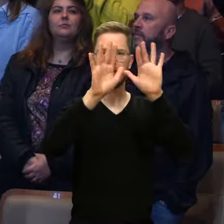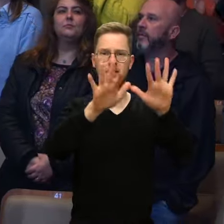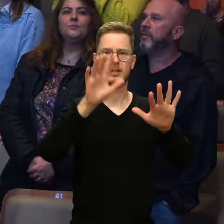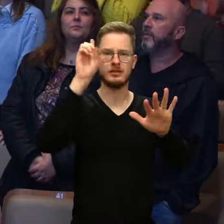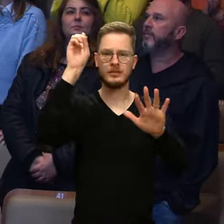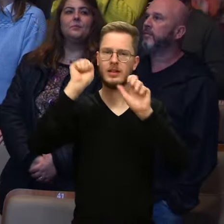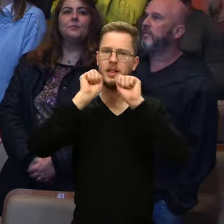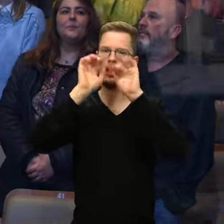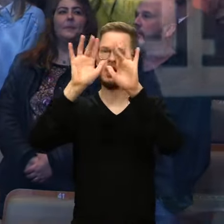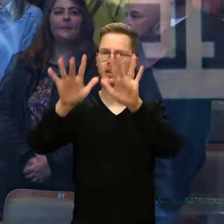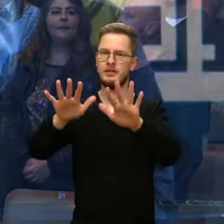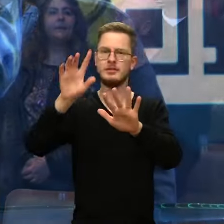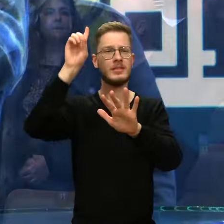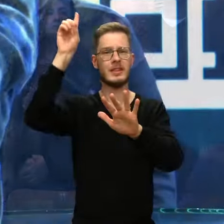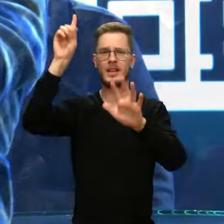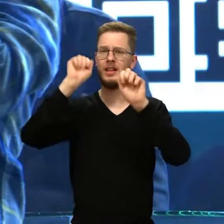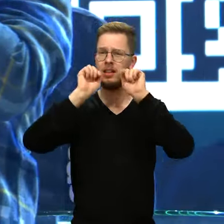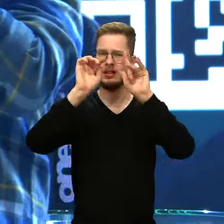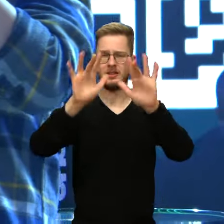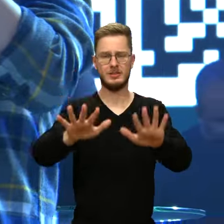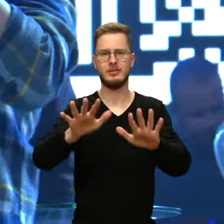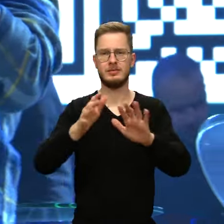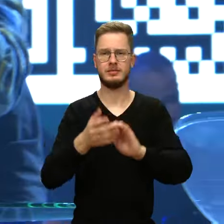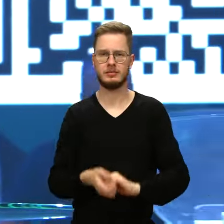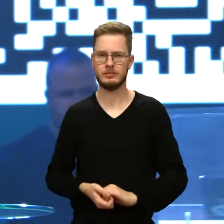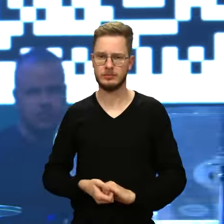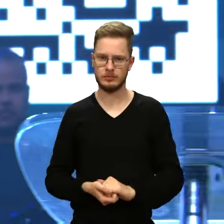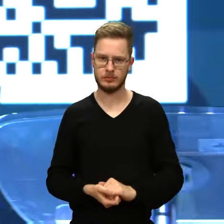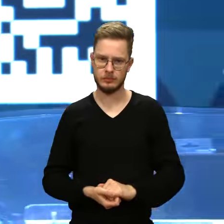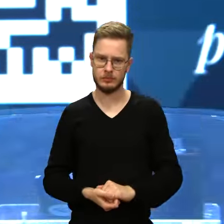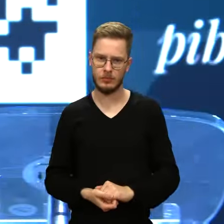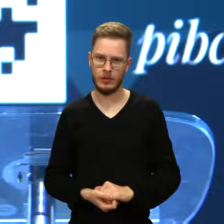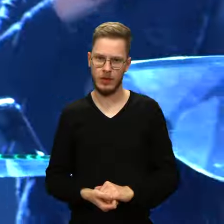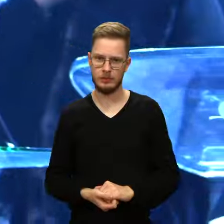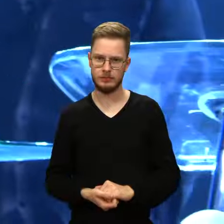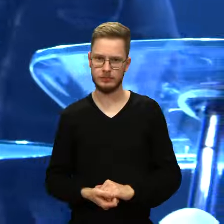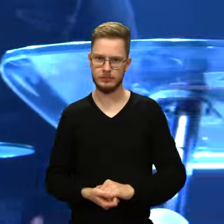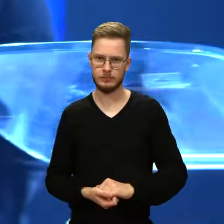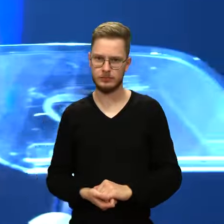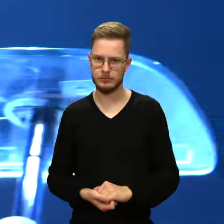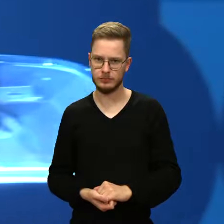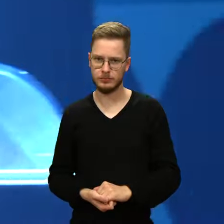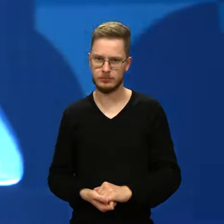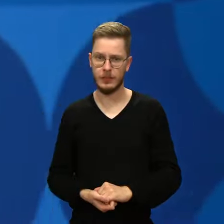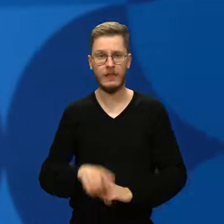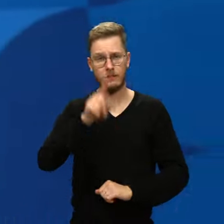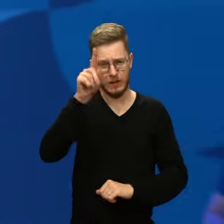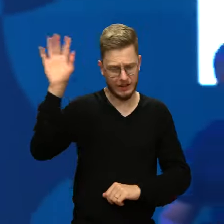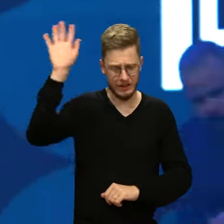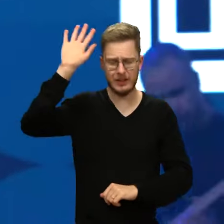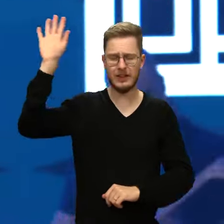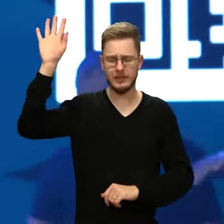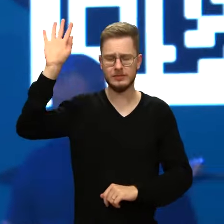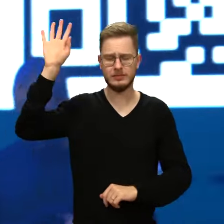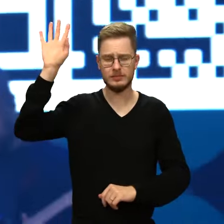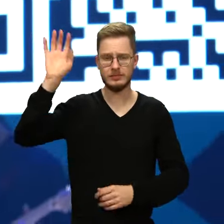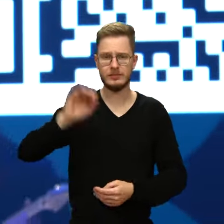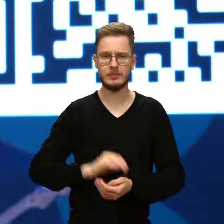mão, Deus abençoe, amém, amém, Deus abençoe, você que ergueu uma das suas